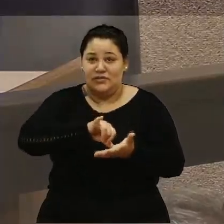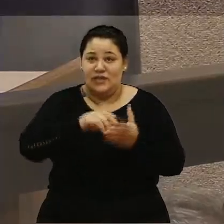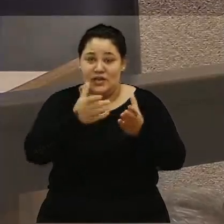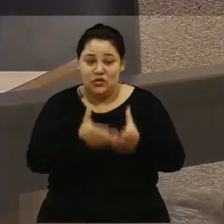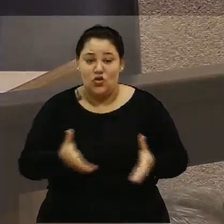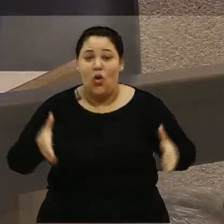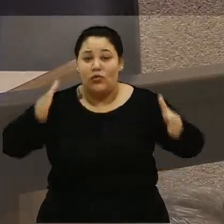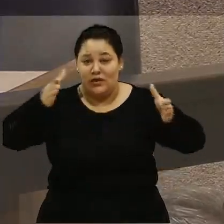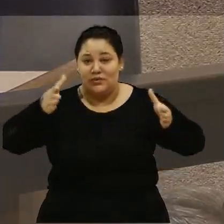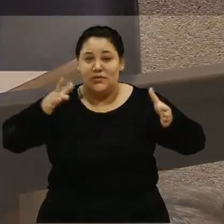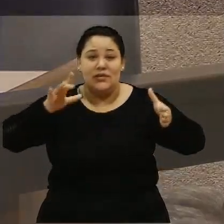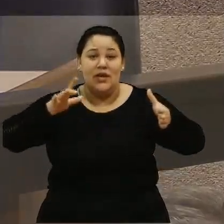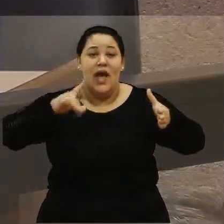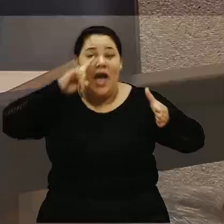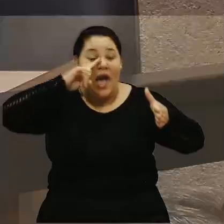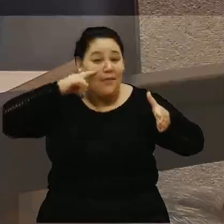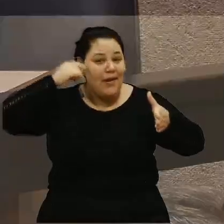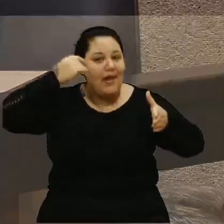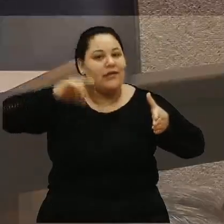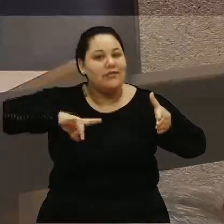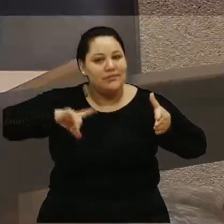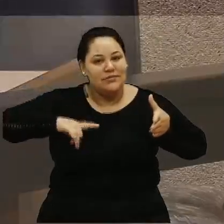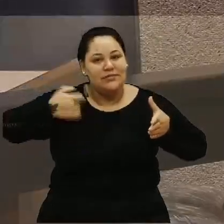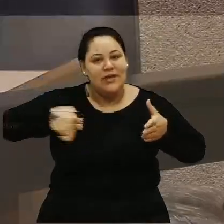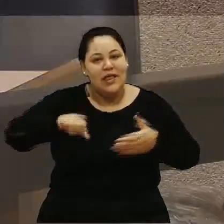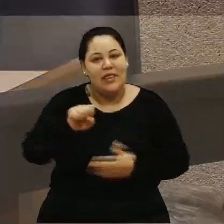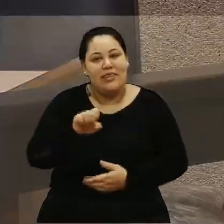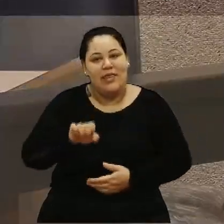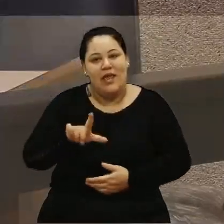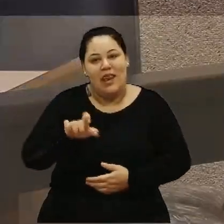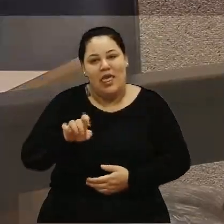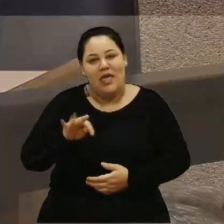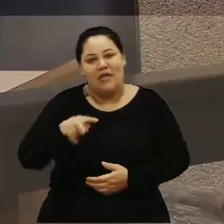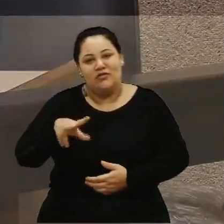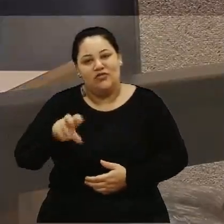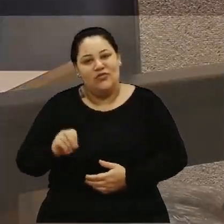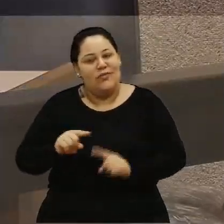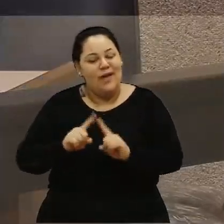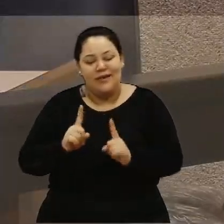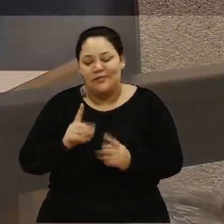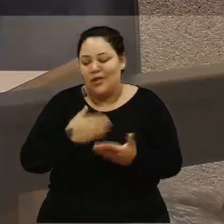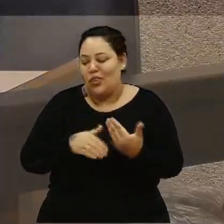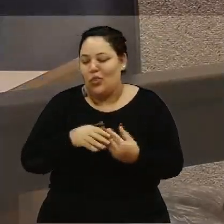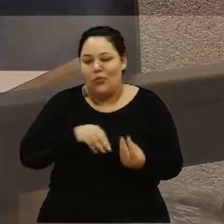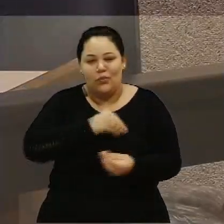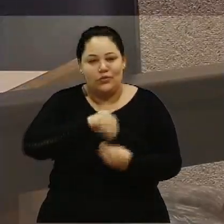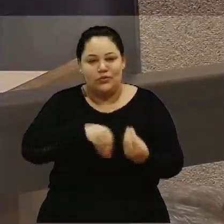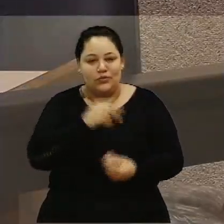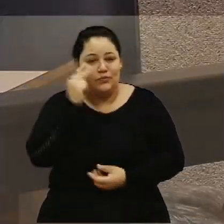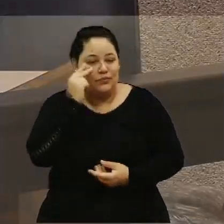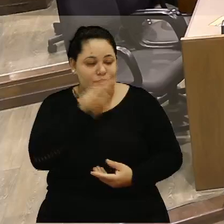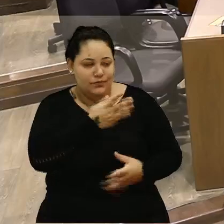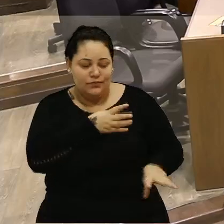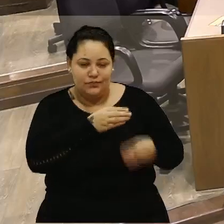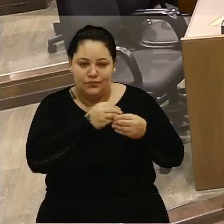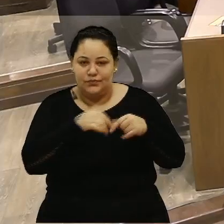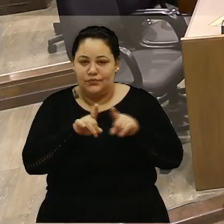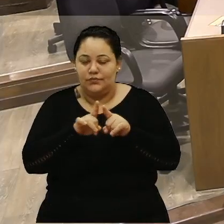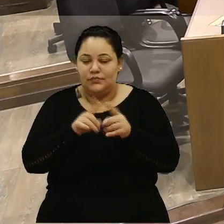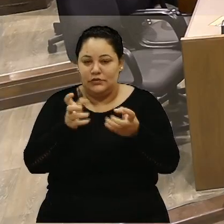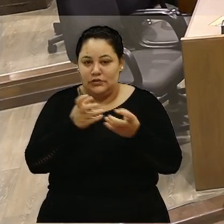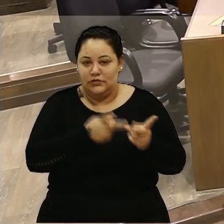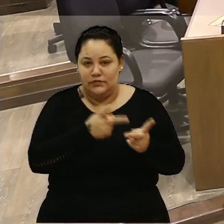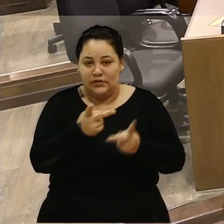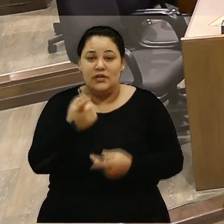containers amarelos que deveriam conter somente o lixo seletivo. Seu à parte, vereador Libardi. Obrigado pela gentileza, convidar a senhora